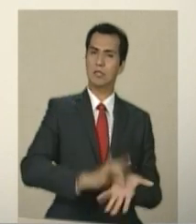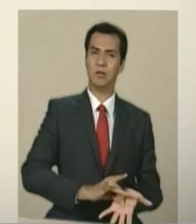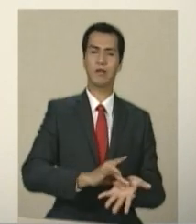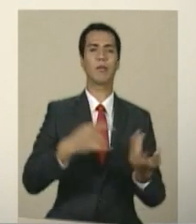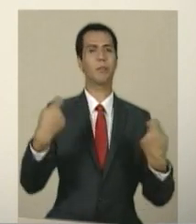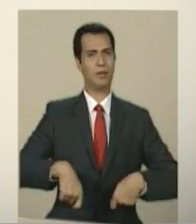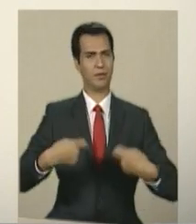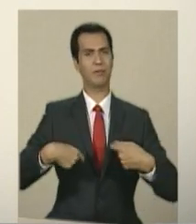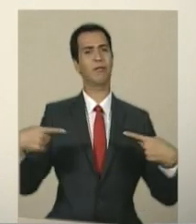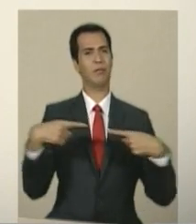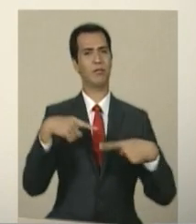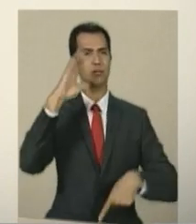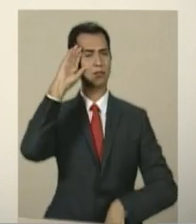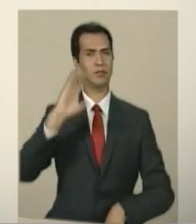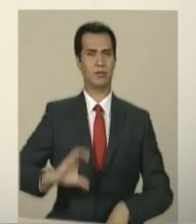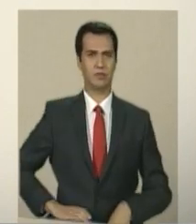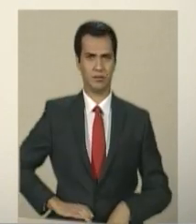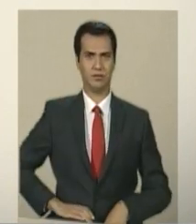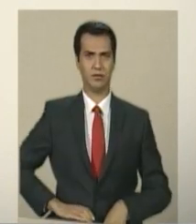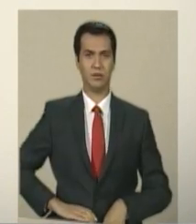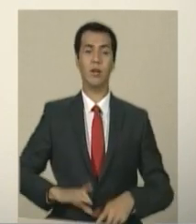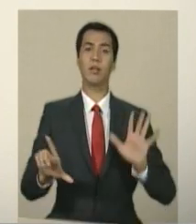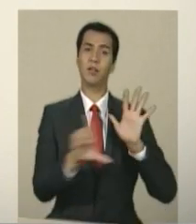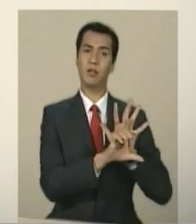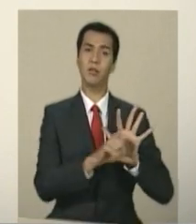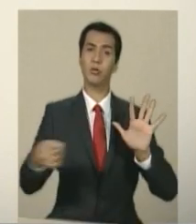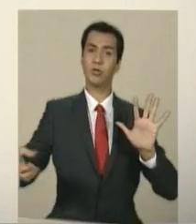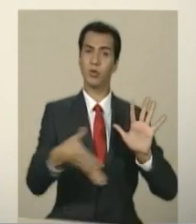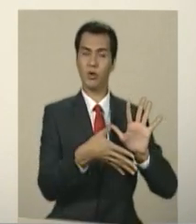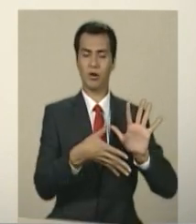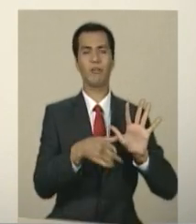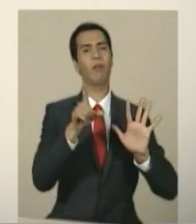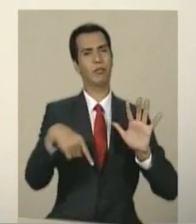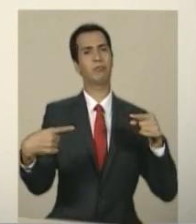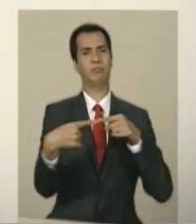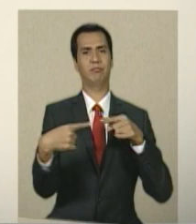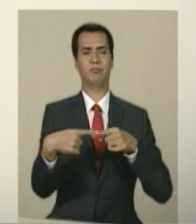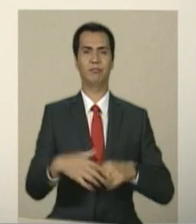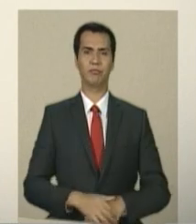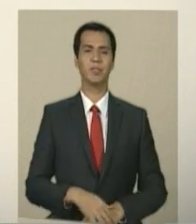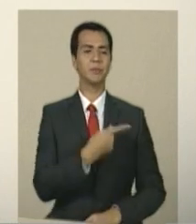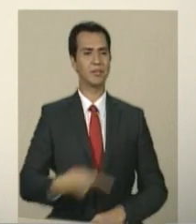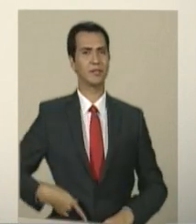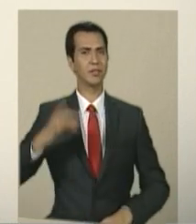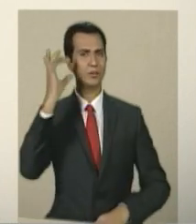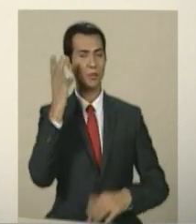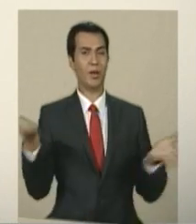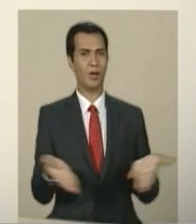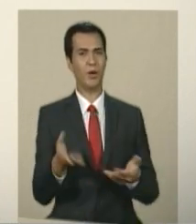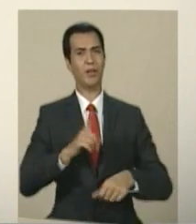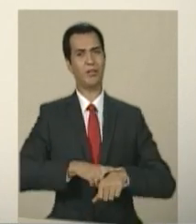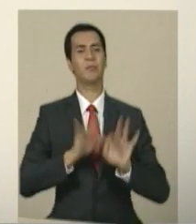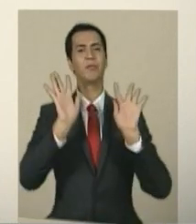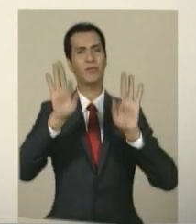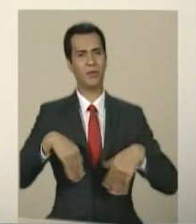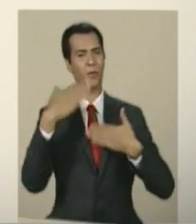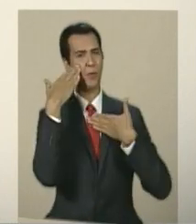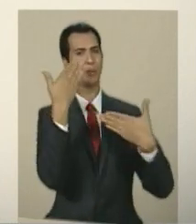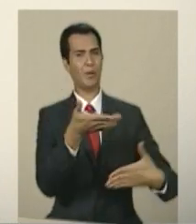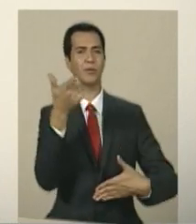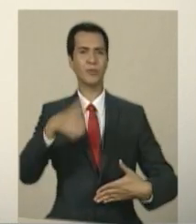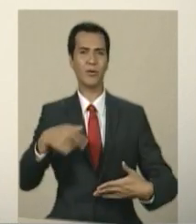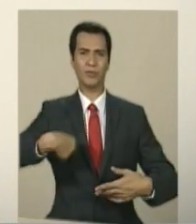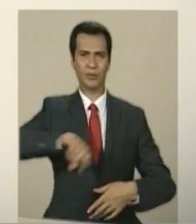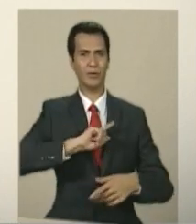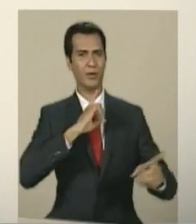Cidadania e as novas leis tratam justamente disso presidenta nosso tempo chegou ao fim obrigado por mais esse